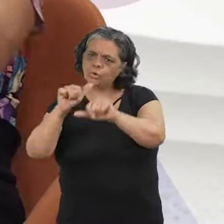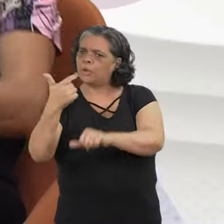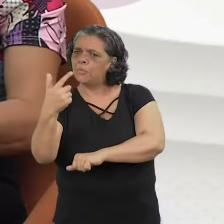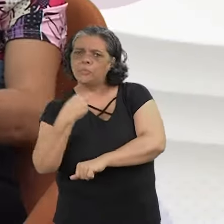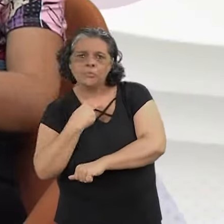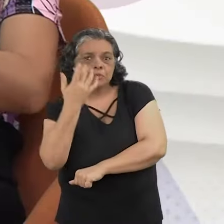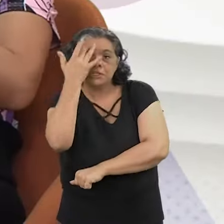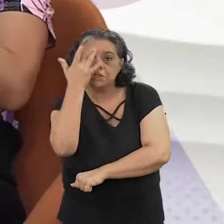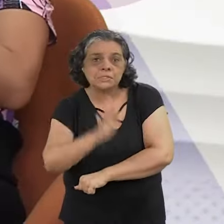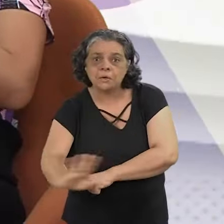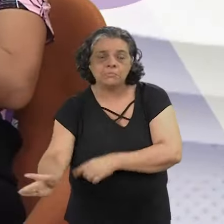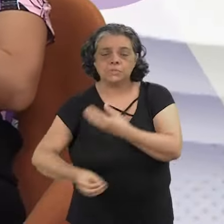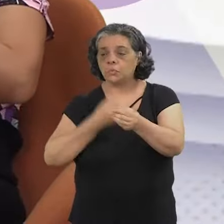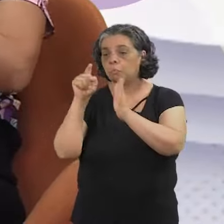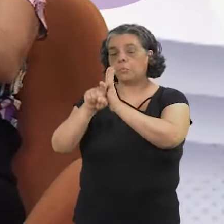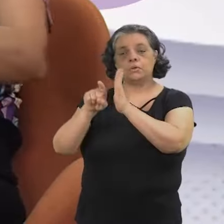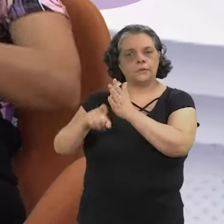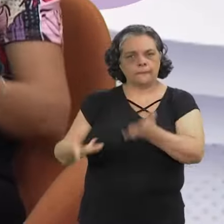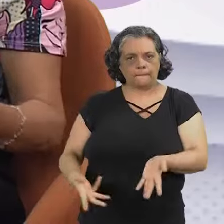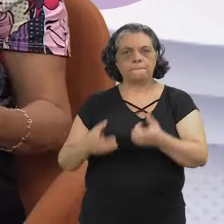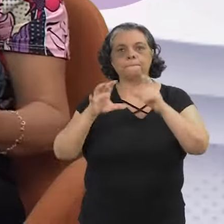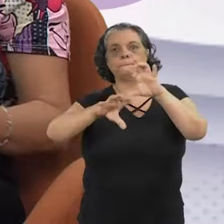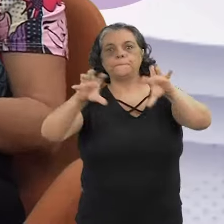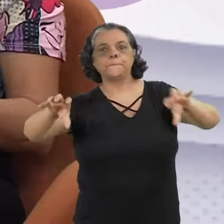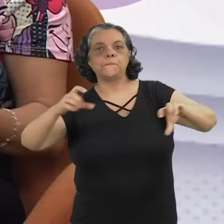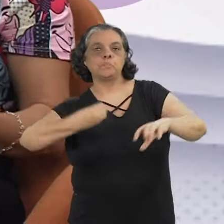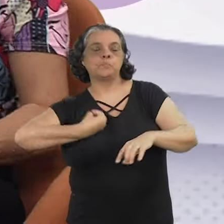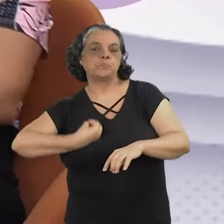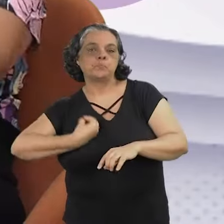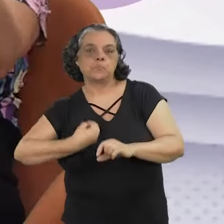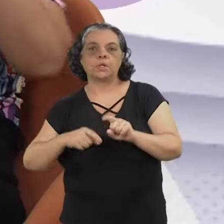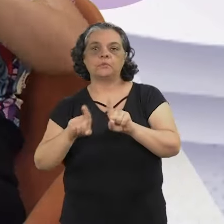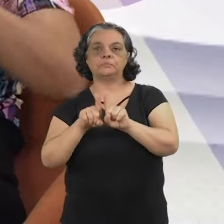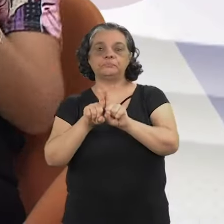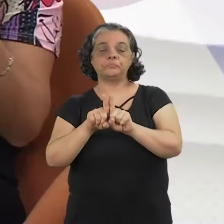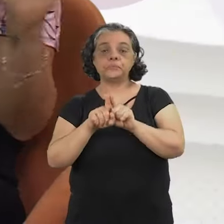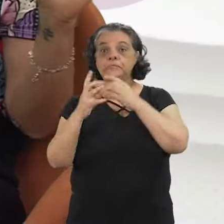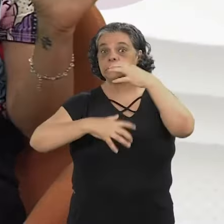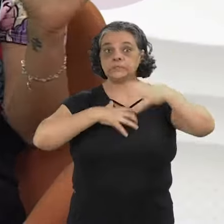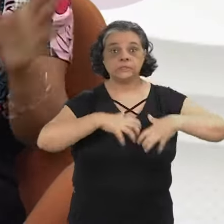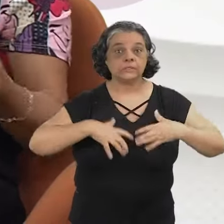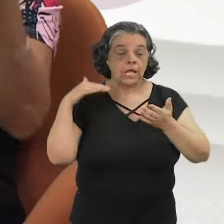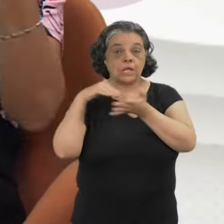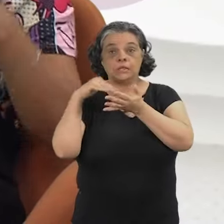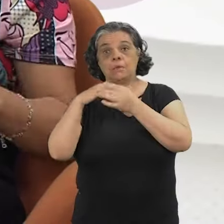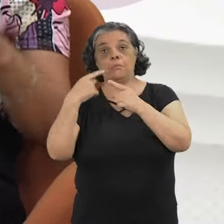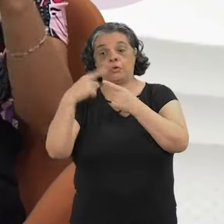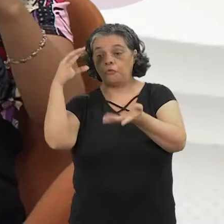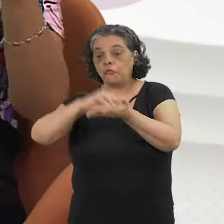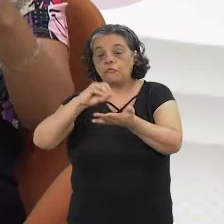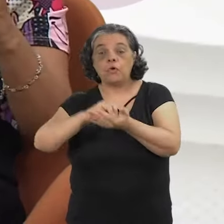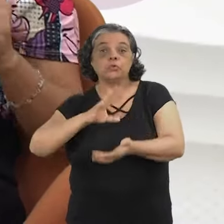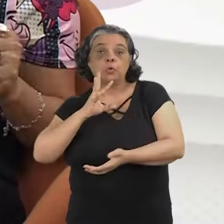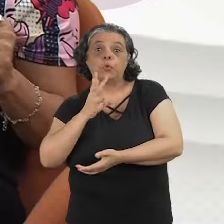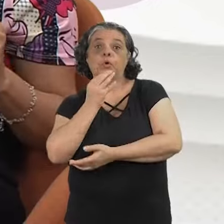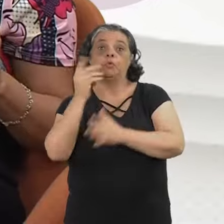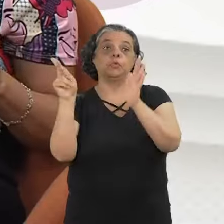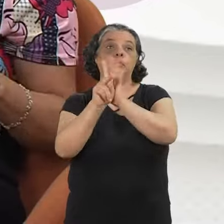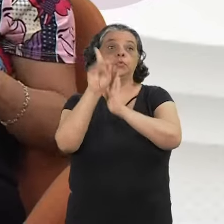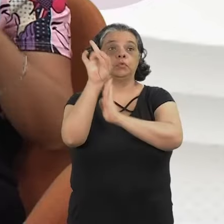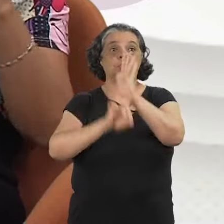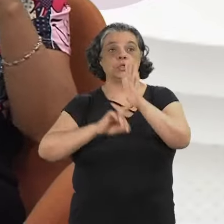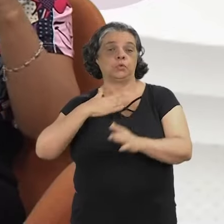mas você não sabia então você não reivindica e outras situações que a gente vive de desespero até por falta de conhecimento sobre os